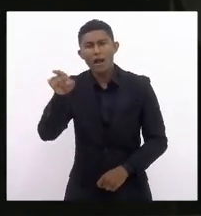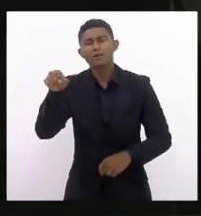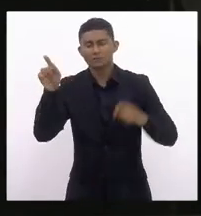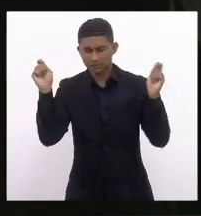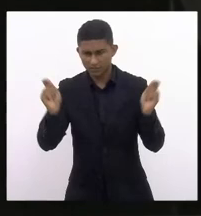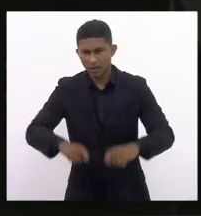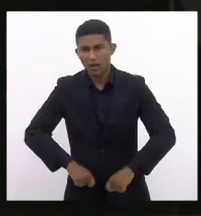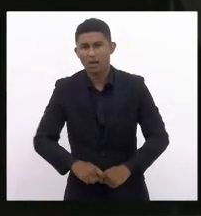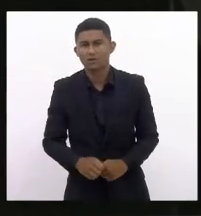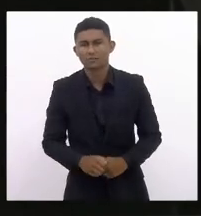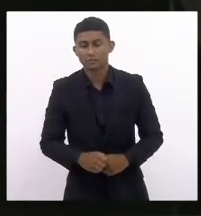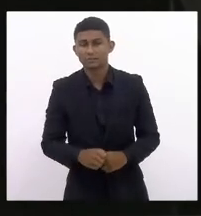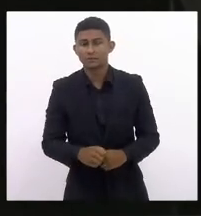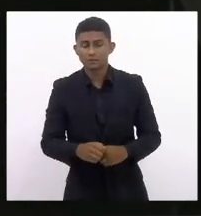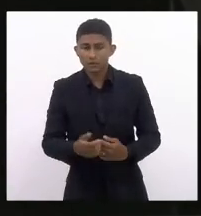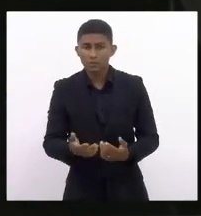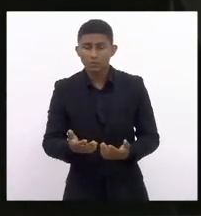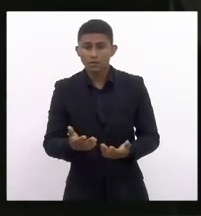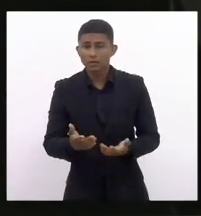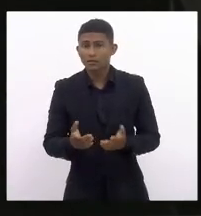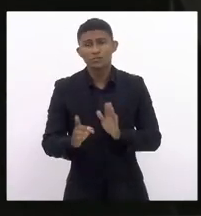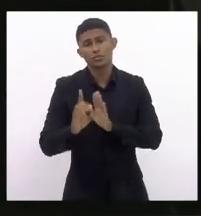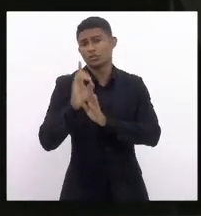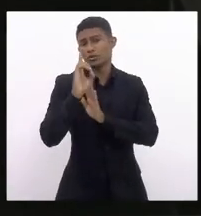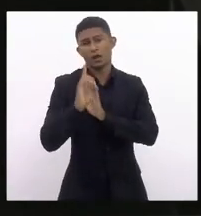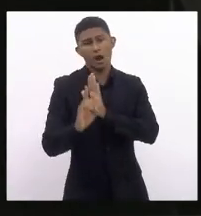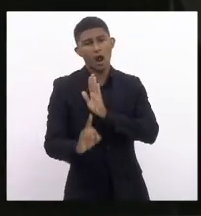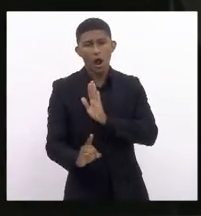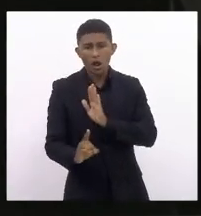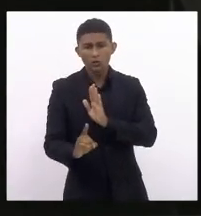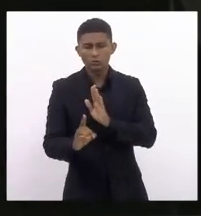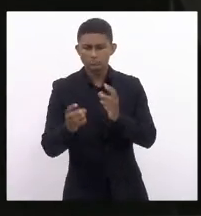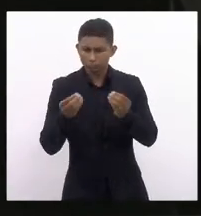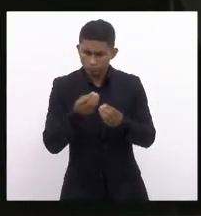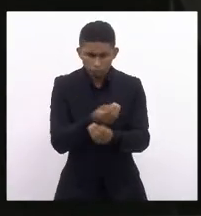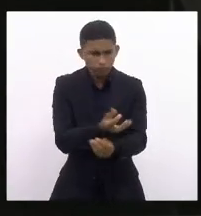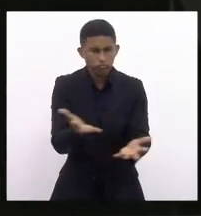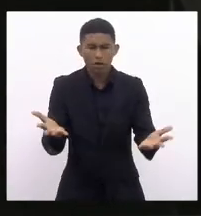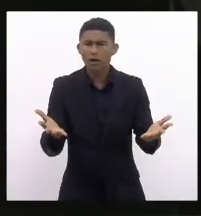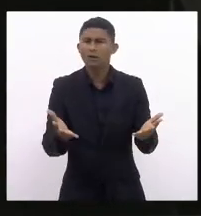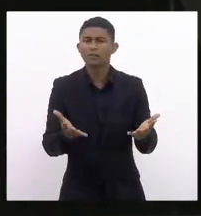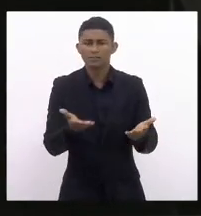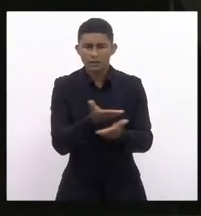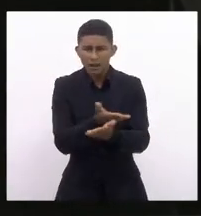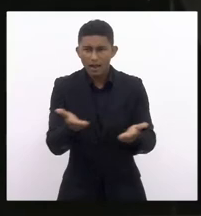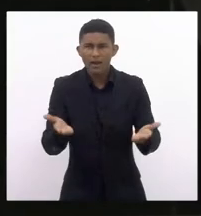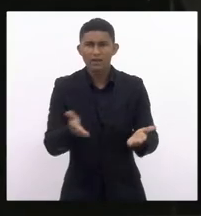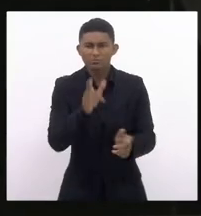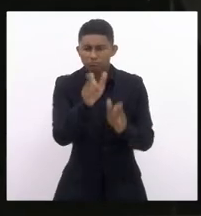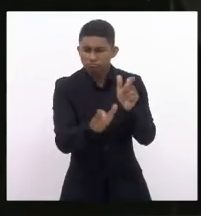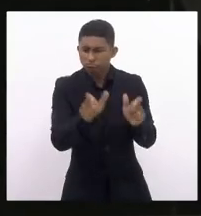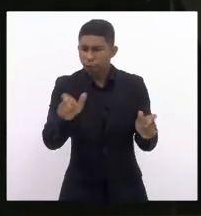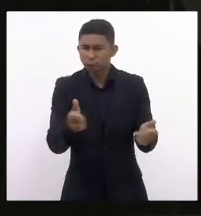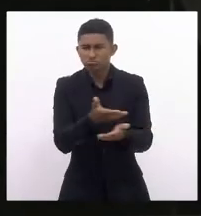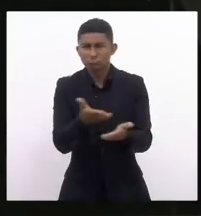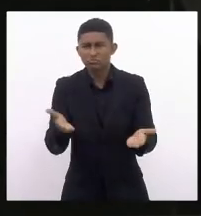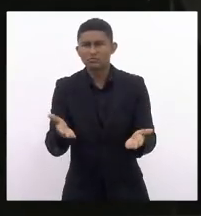o devido direito a esses trabalhadores que já deram a sua